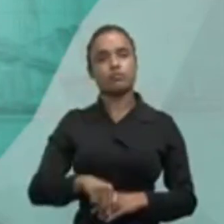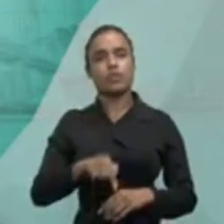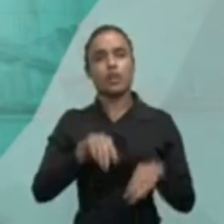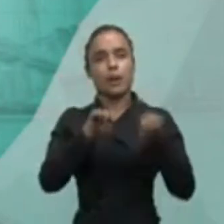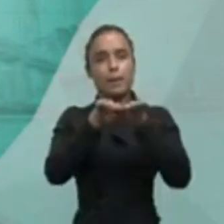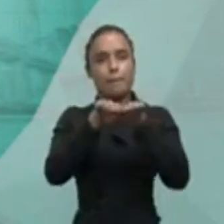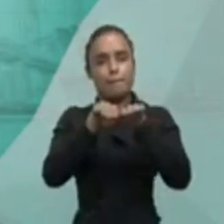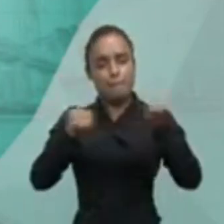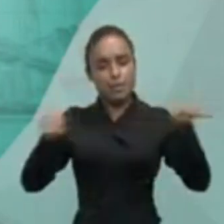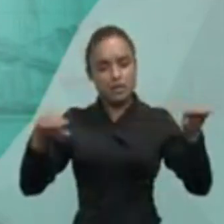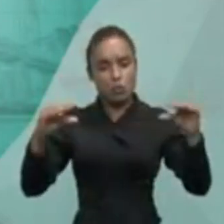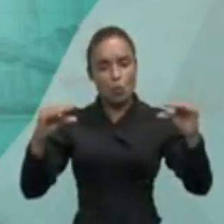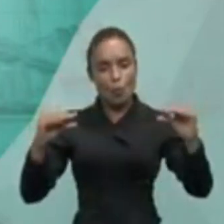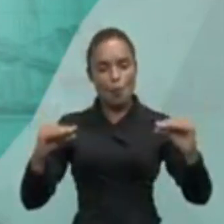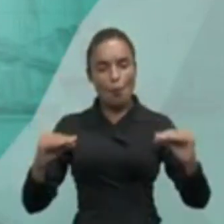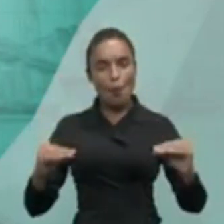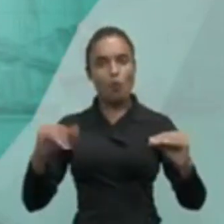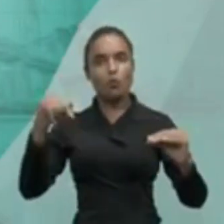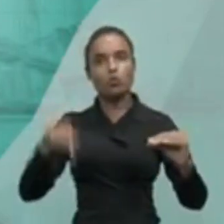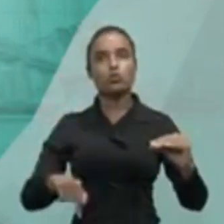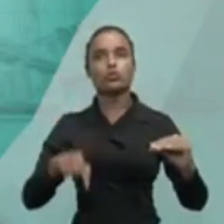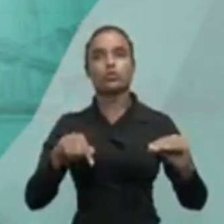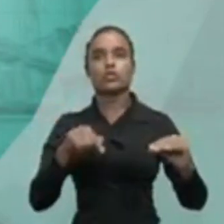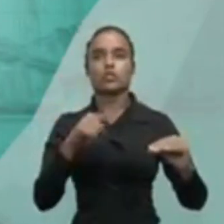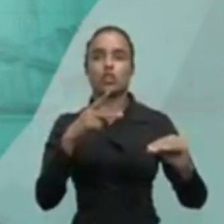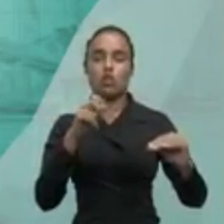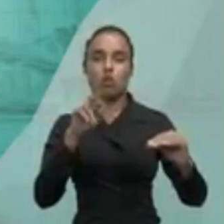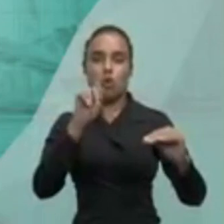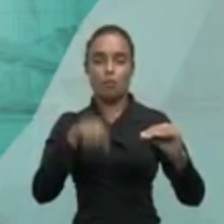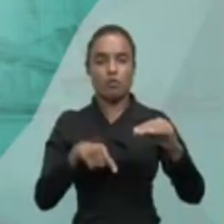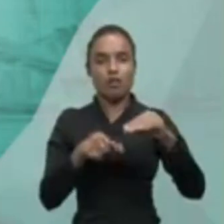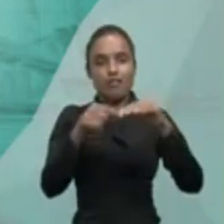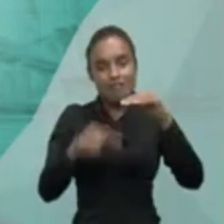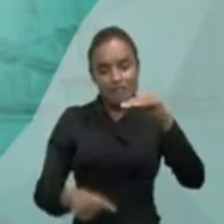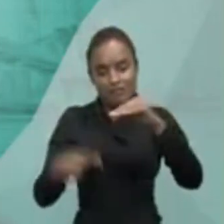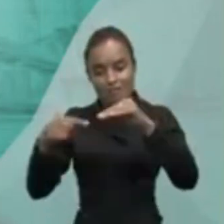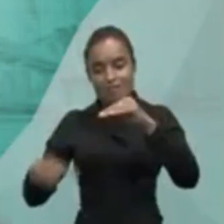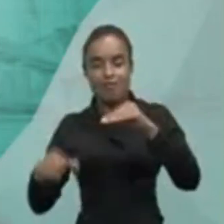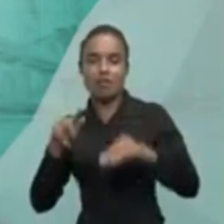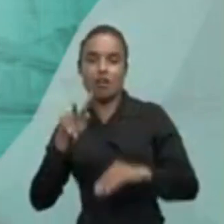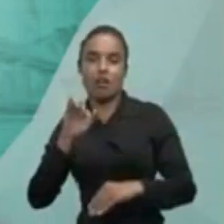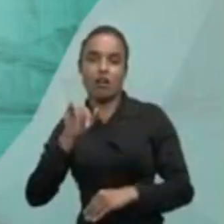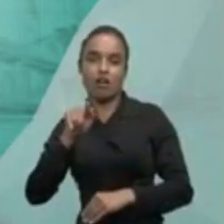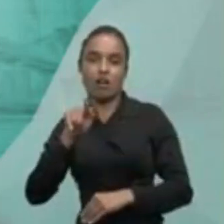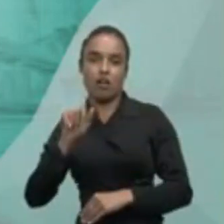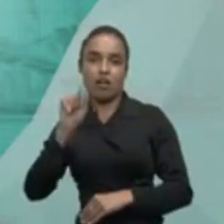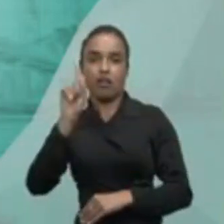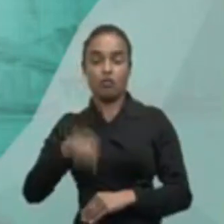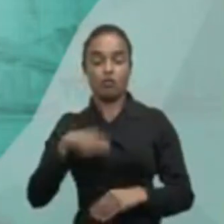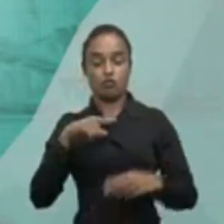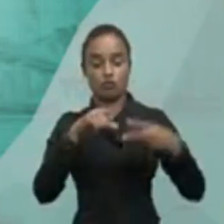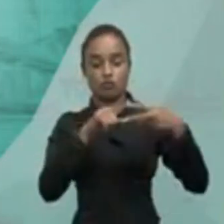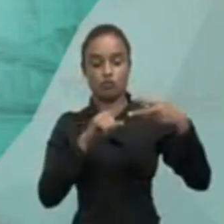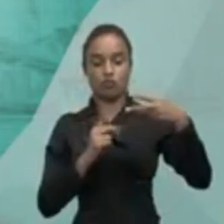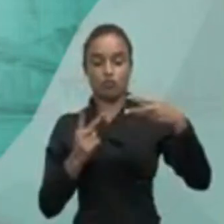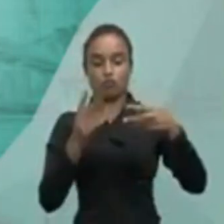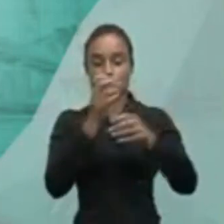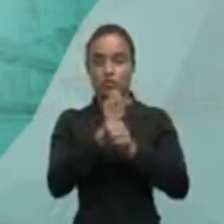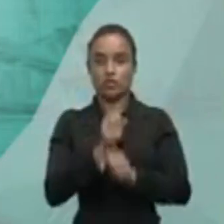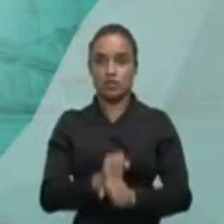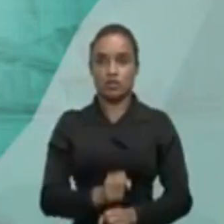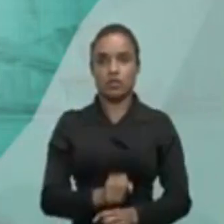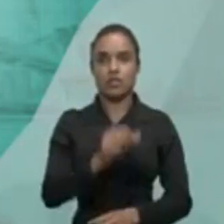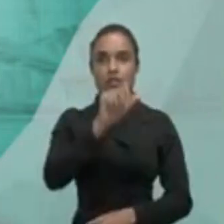com pouca espessura. Nesse caso, a viga deve ser dimensionada de forma diferente, separando em dois cálculos de As,